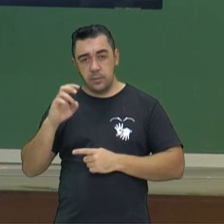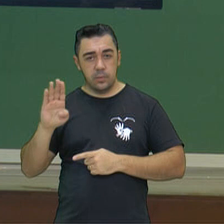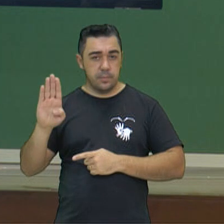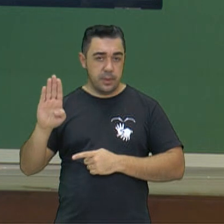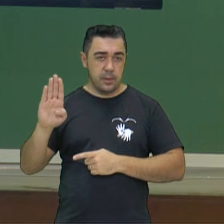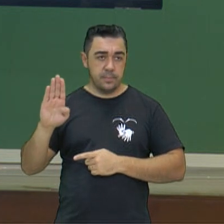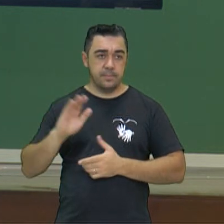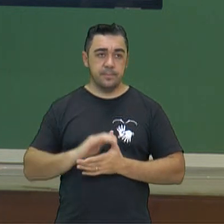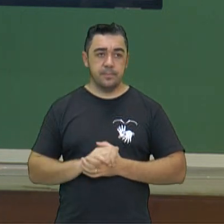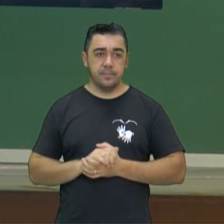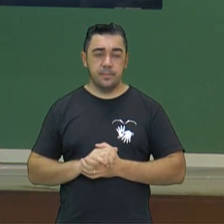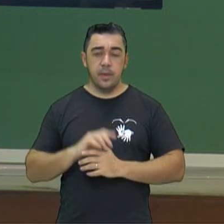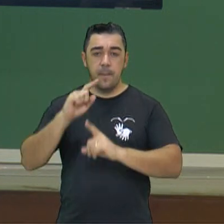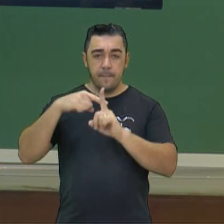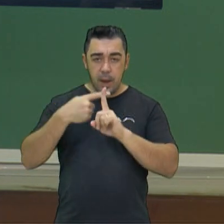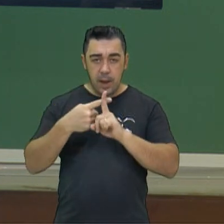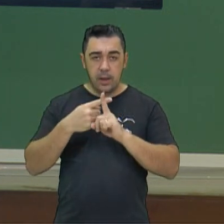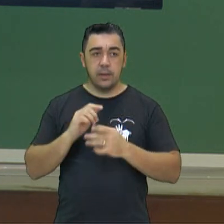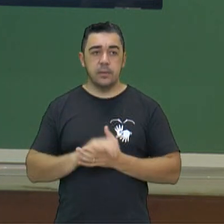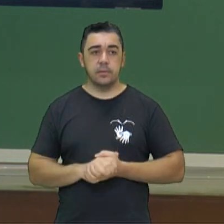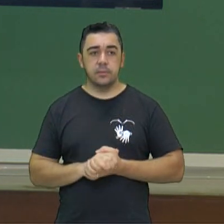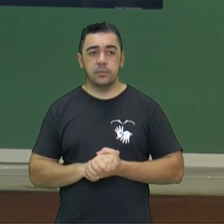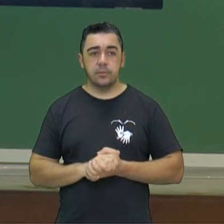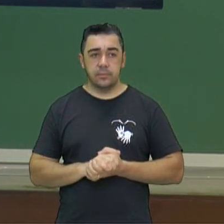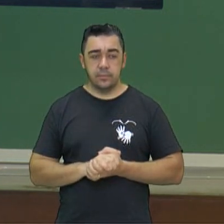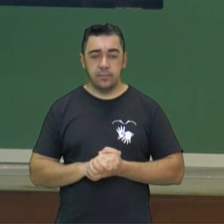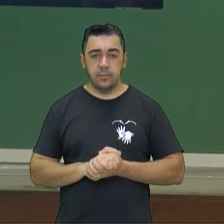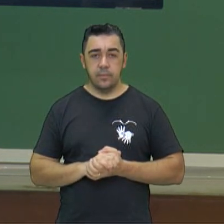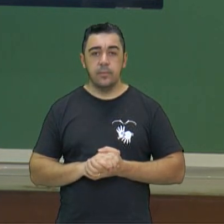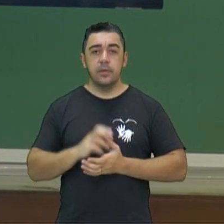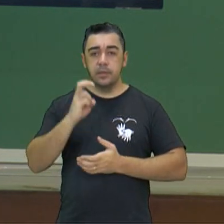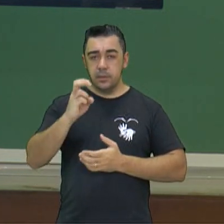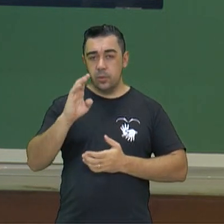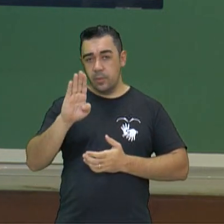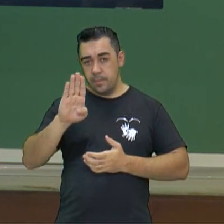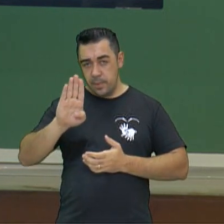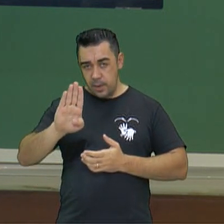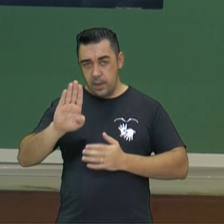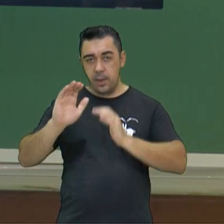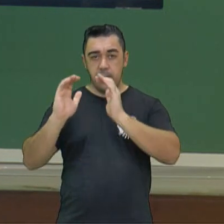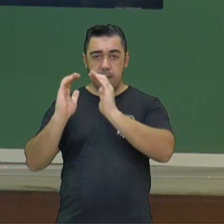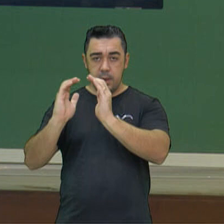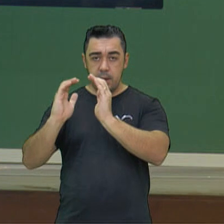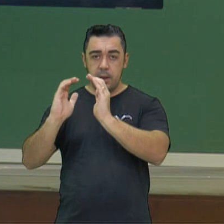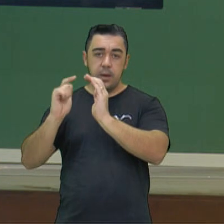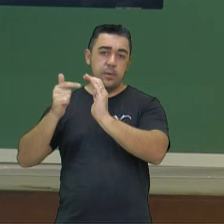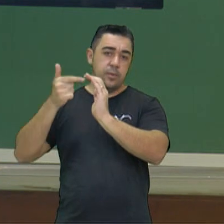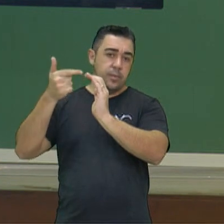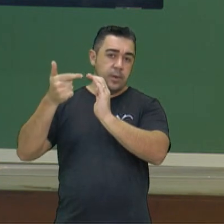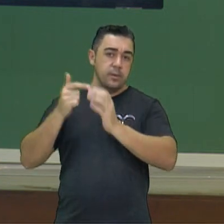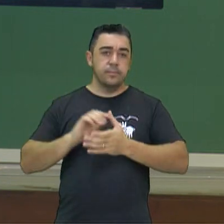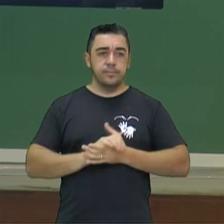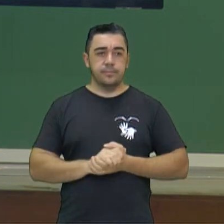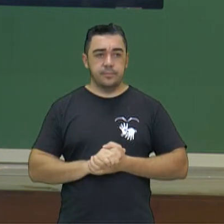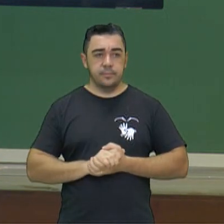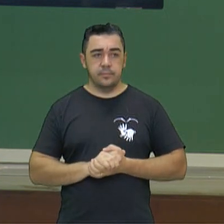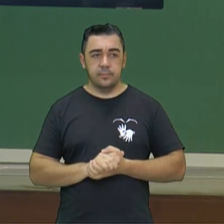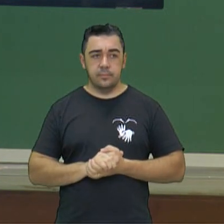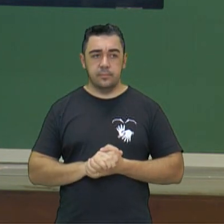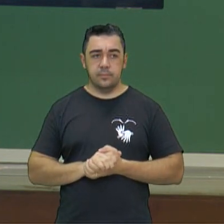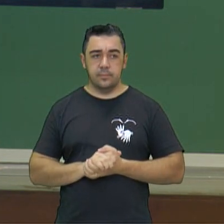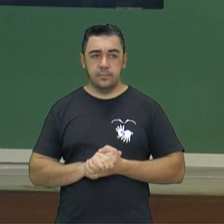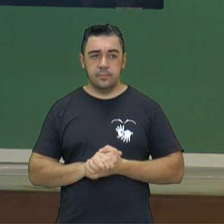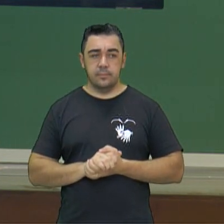que é 5B. Mais, esse aqui eu já falei de novo, sempre será mais o quadrado do segundo termo,